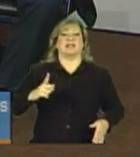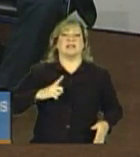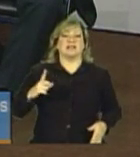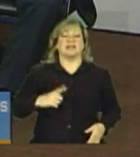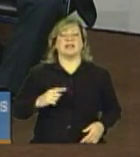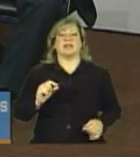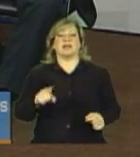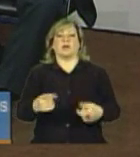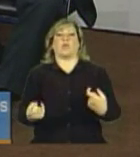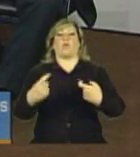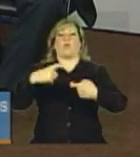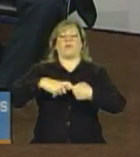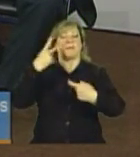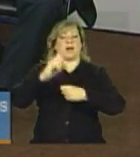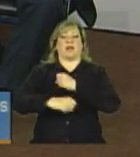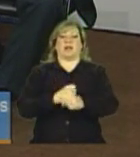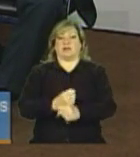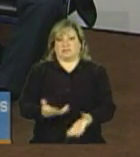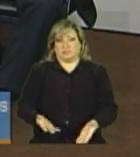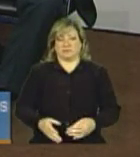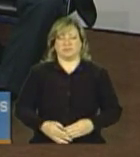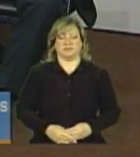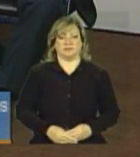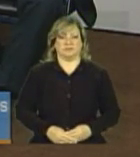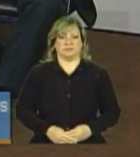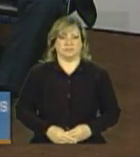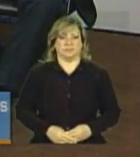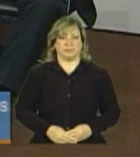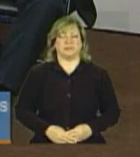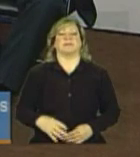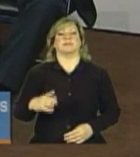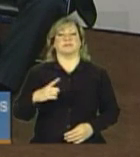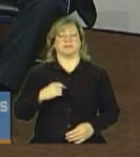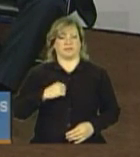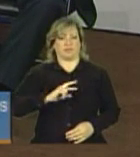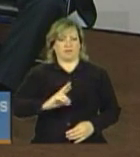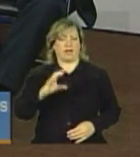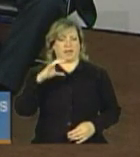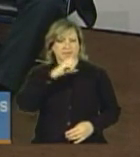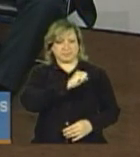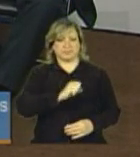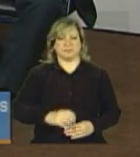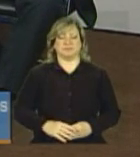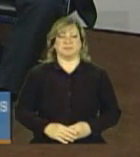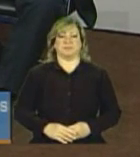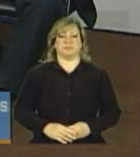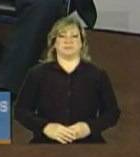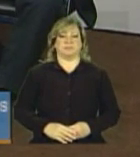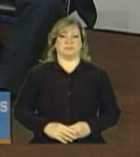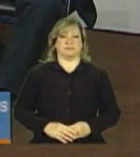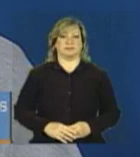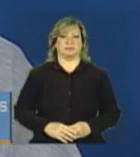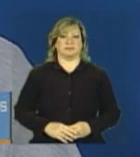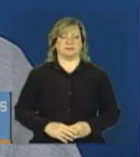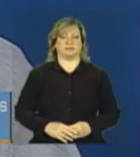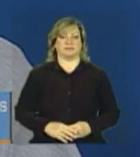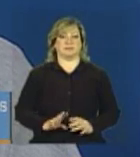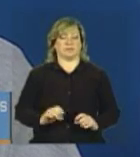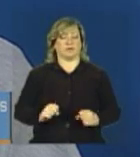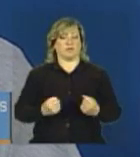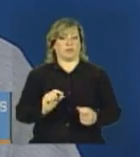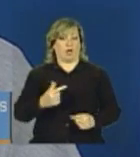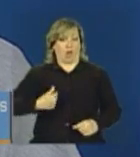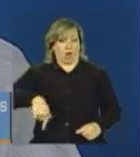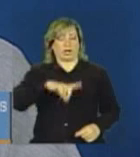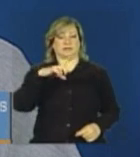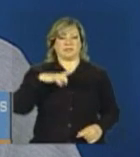instrumento do convênio anual? Tá, também tentava ser muito breve, né? O reforçar,